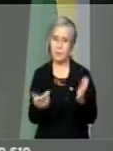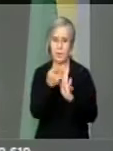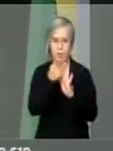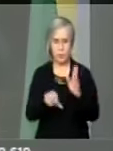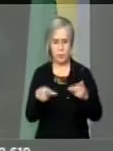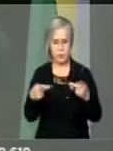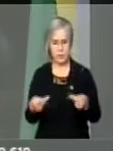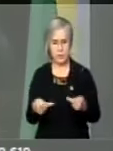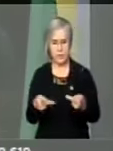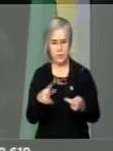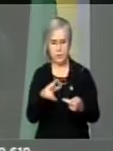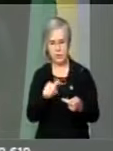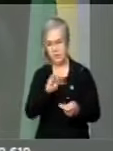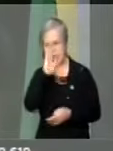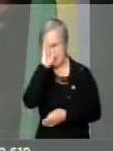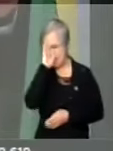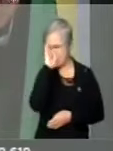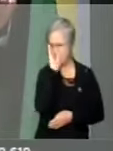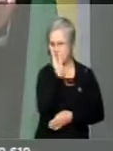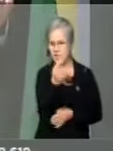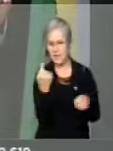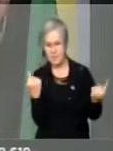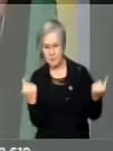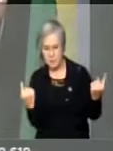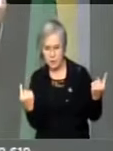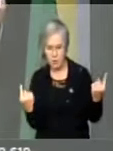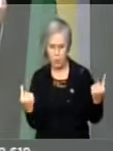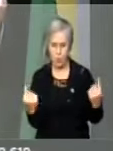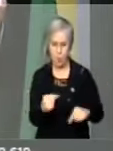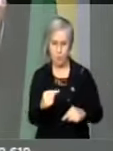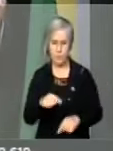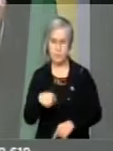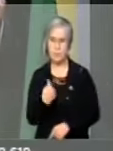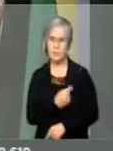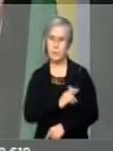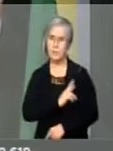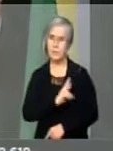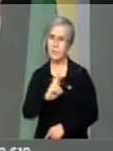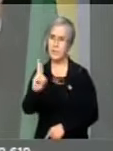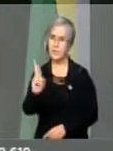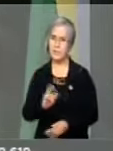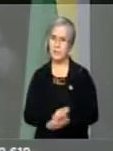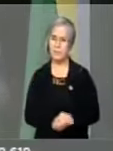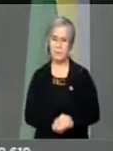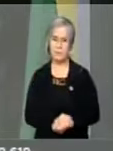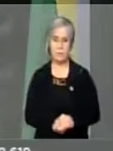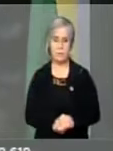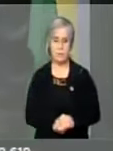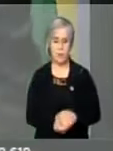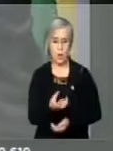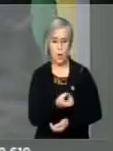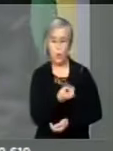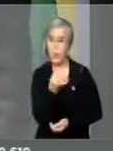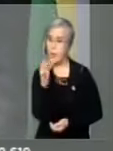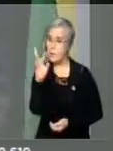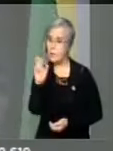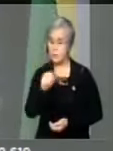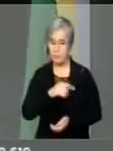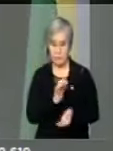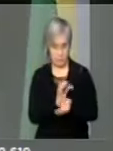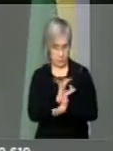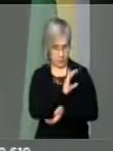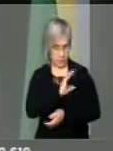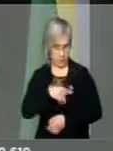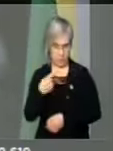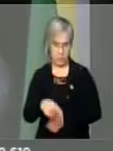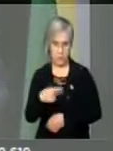Projetos que vão diretamente contra a nossa religião. Inclusive, quantas e quantas vezes em comissões aqui